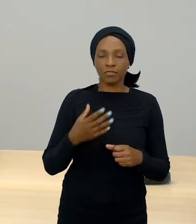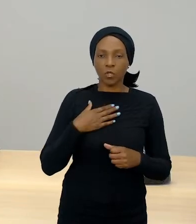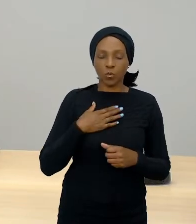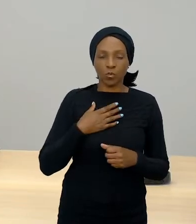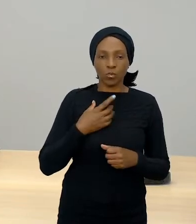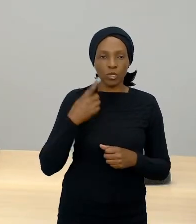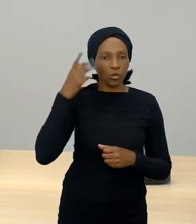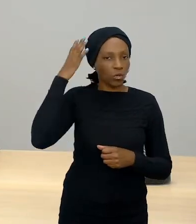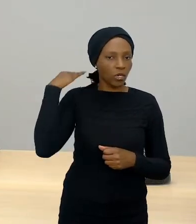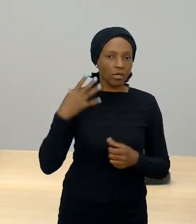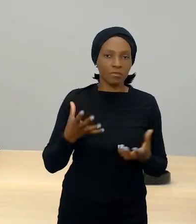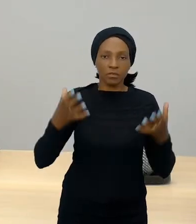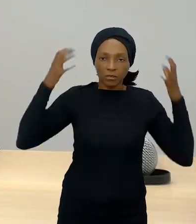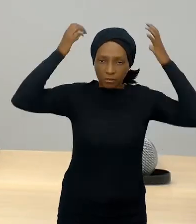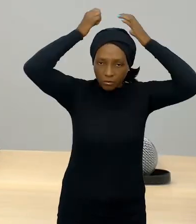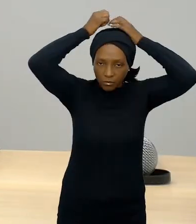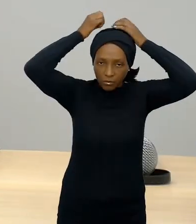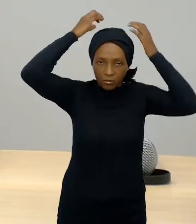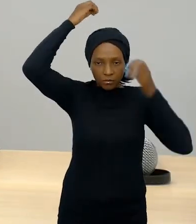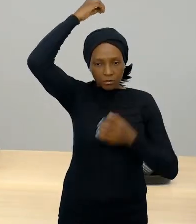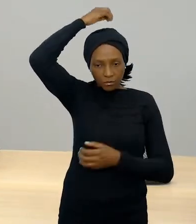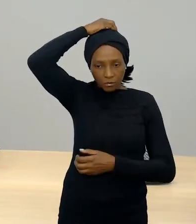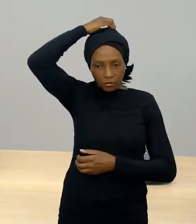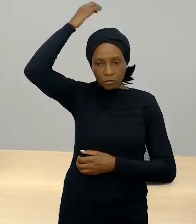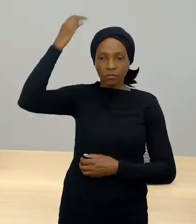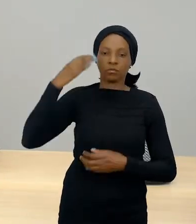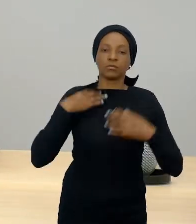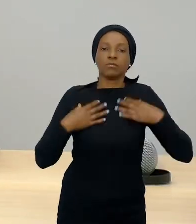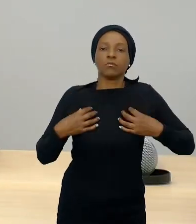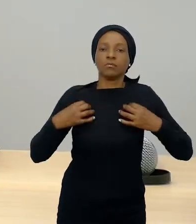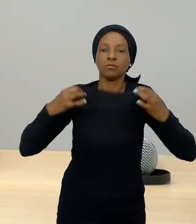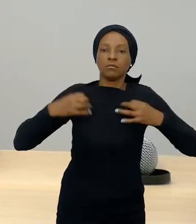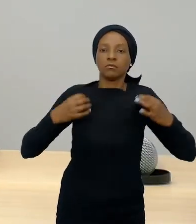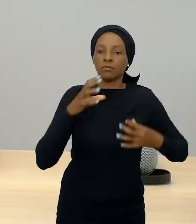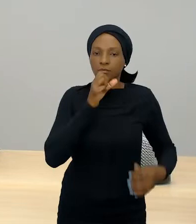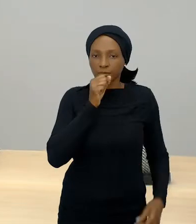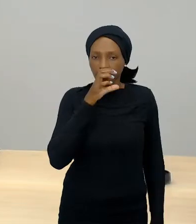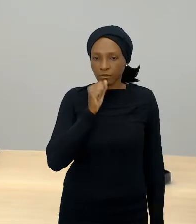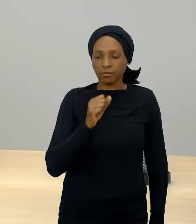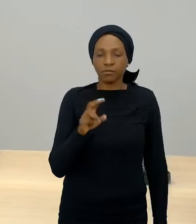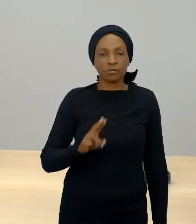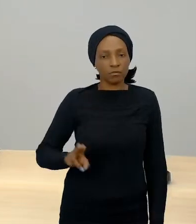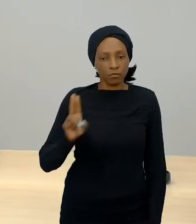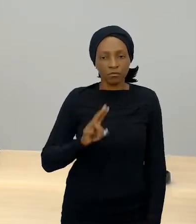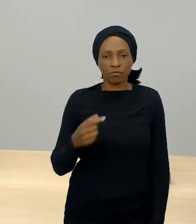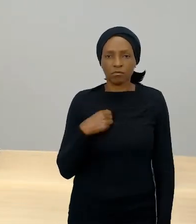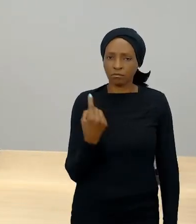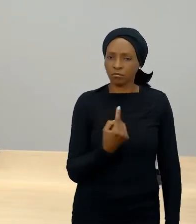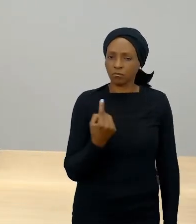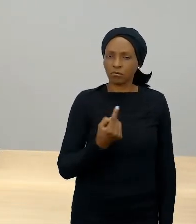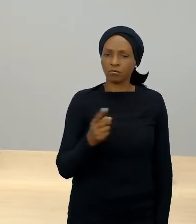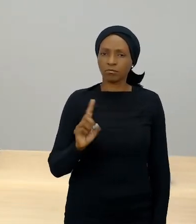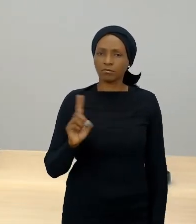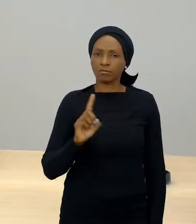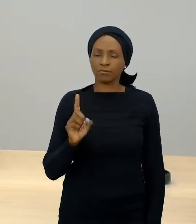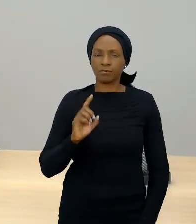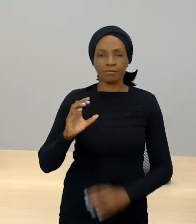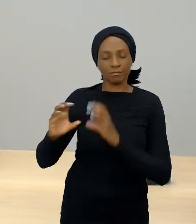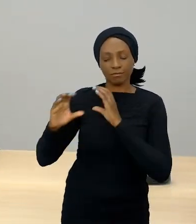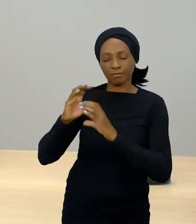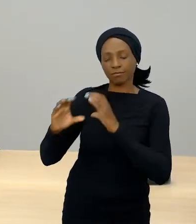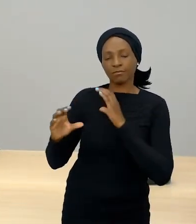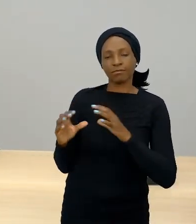tá? E uso uma blusa laranja, tá? E não estou sozinha nessa